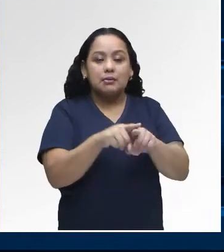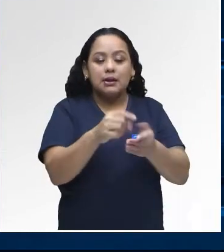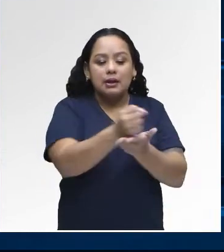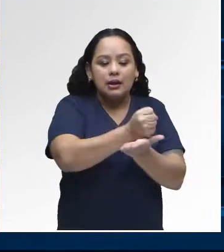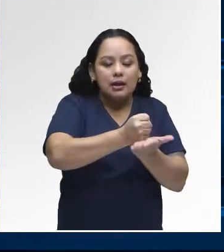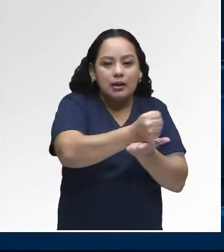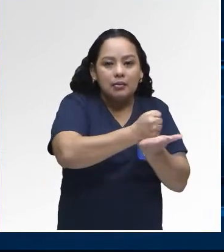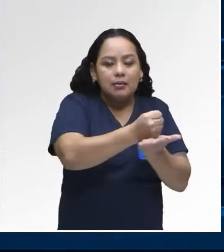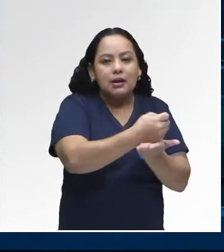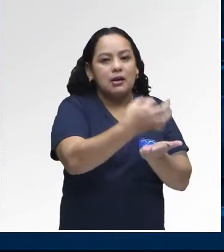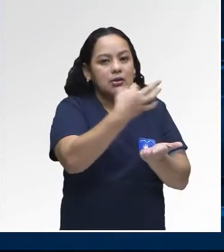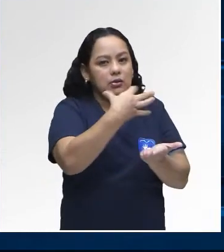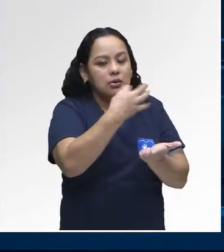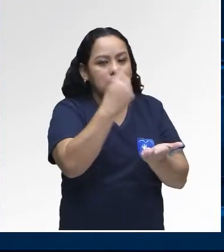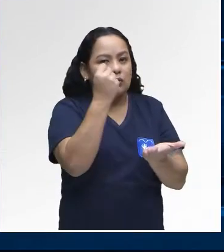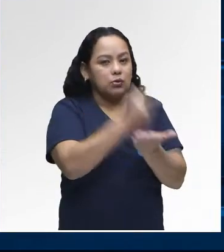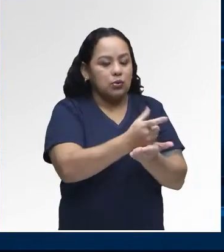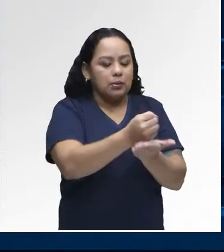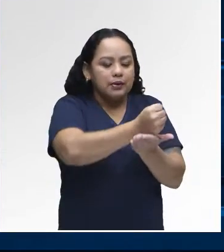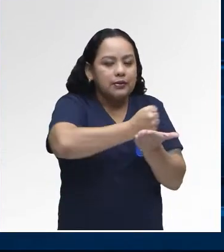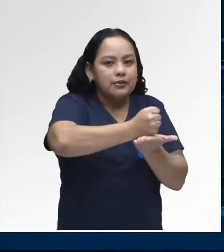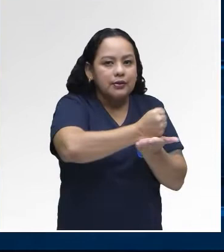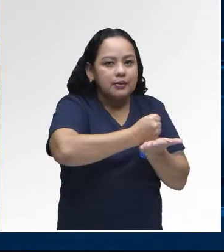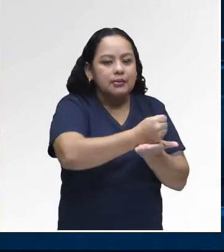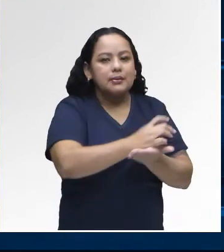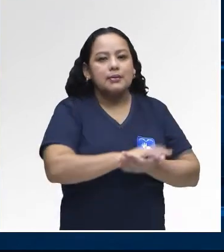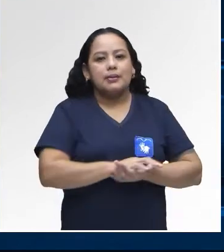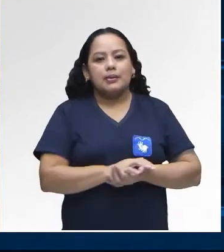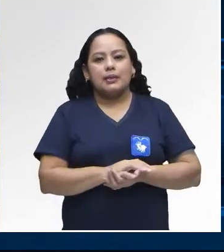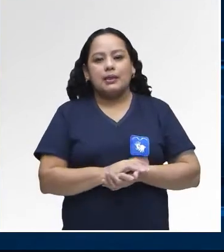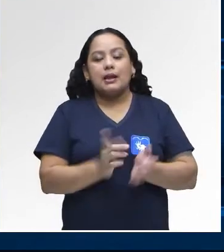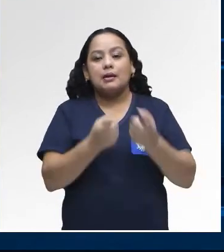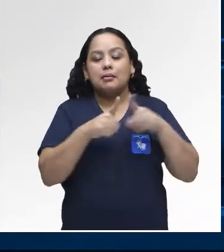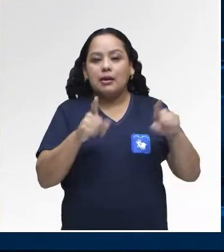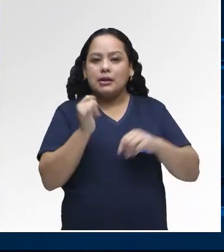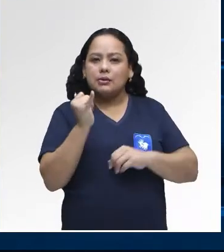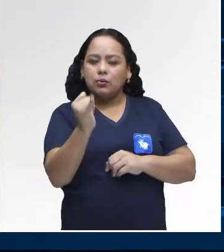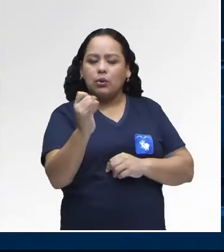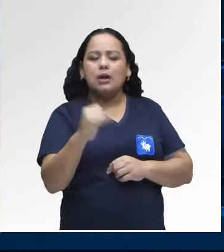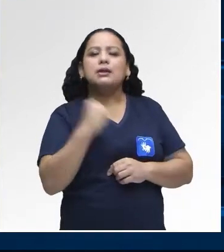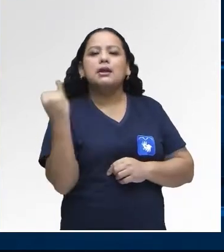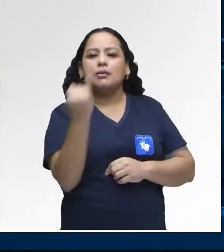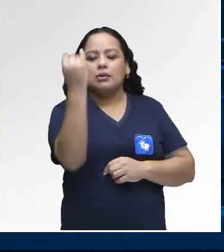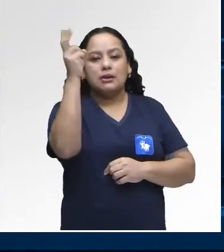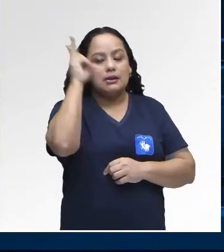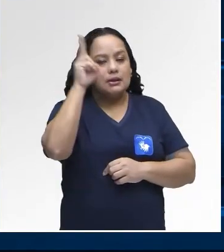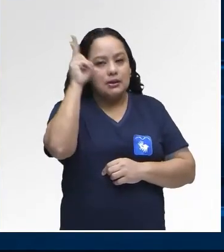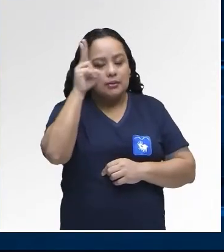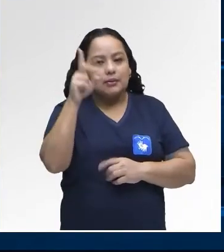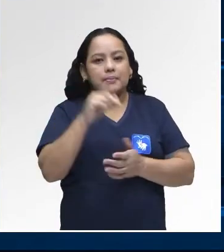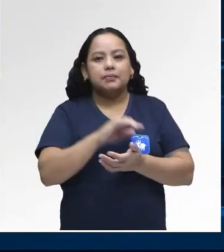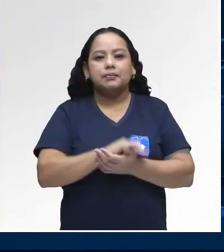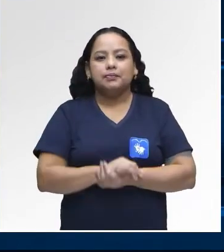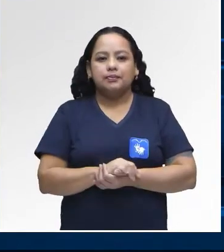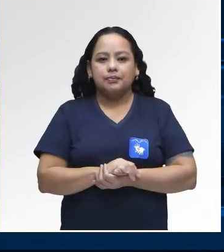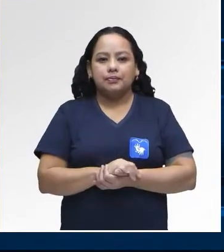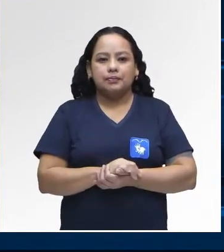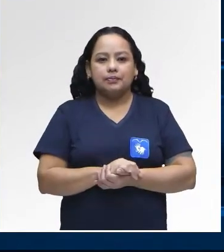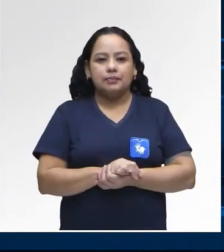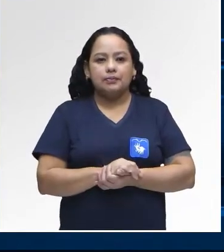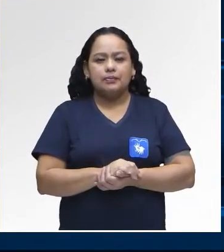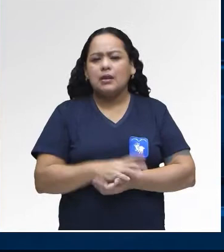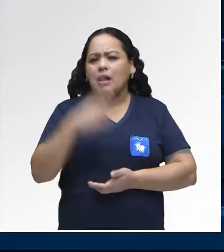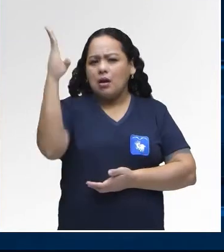são comprados na farmácia. Mas é importante lembrar que fazem